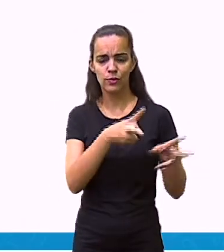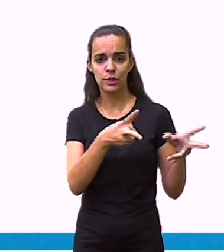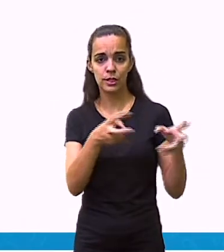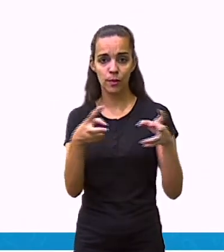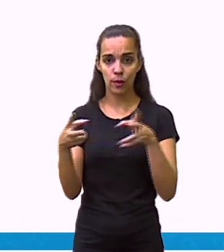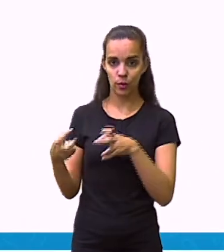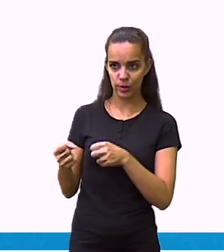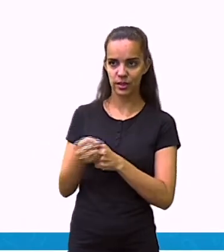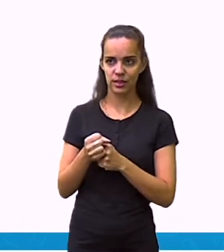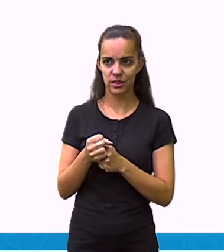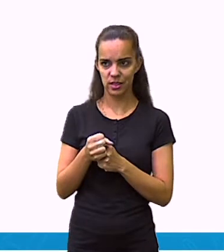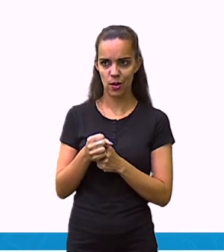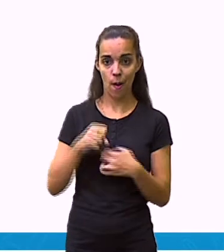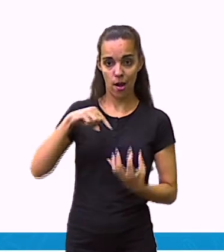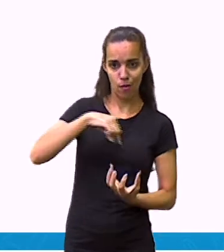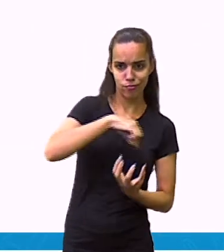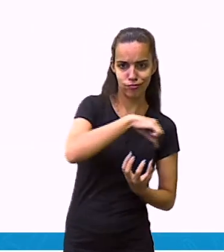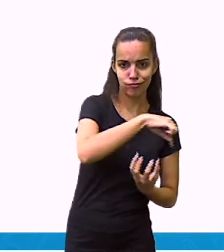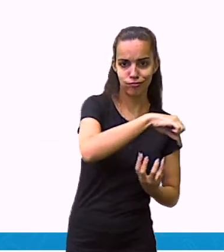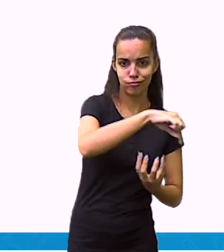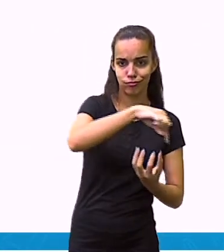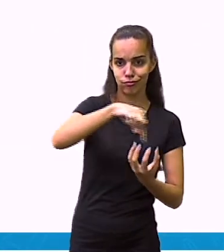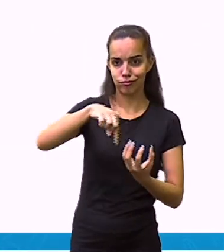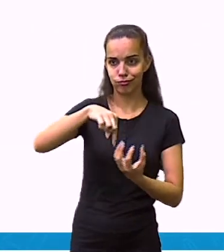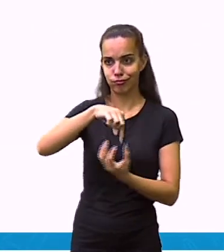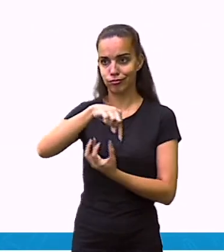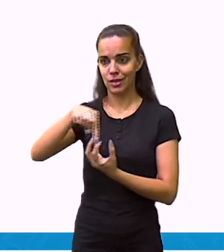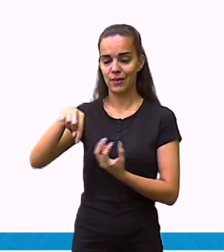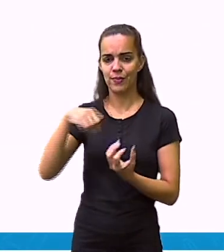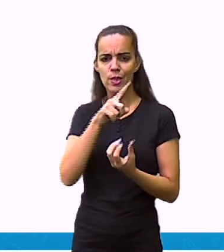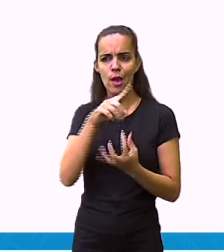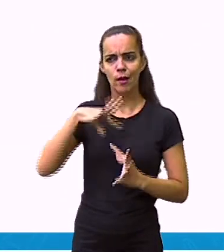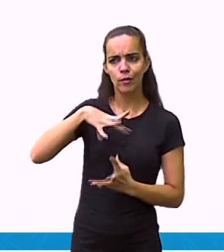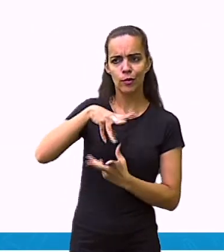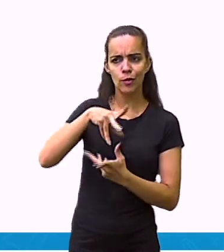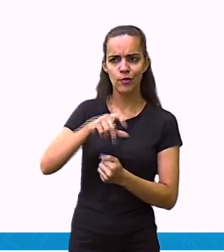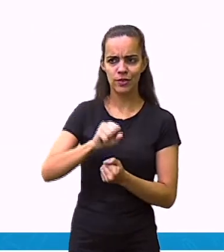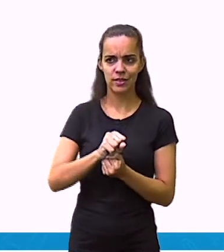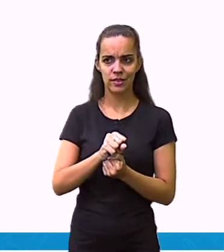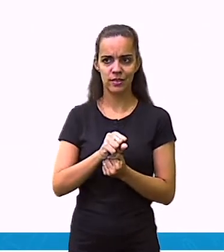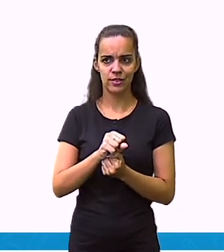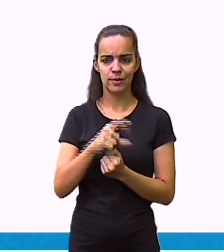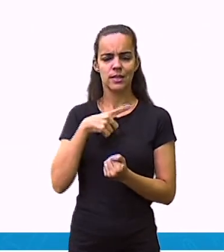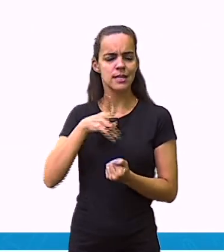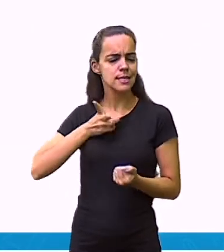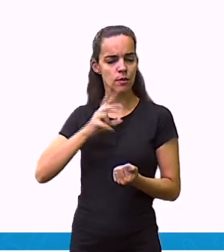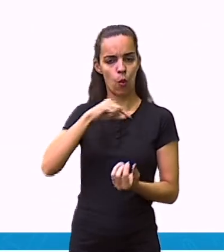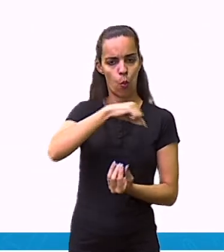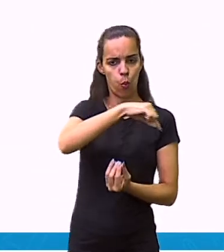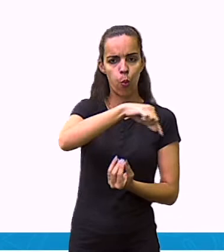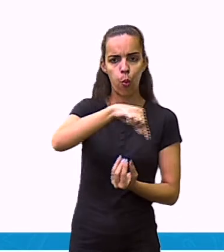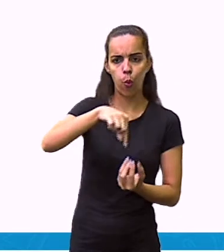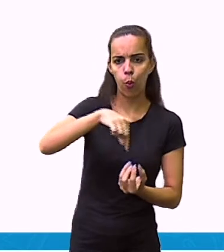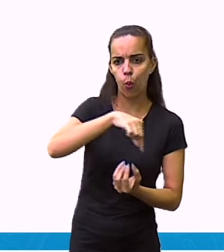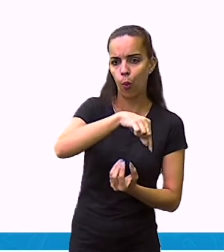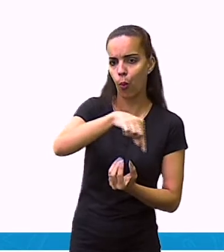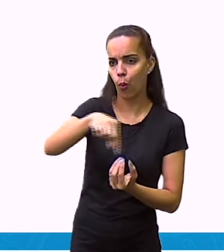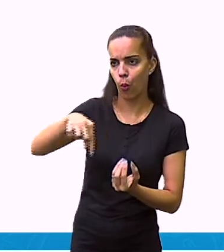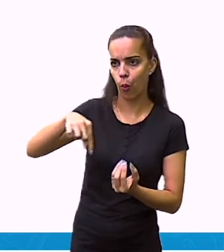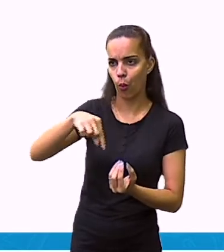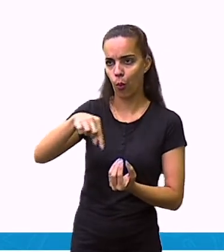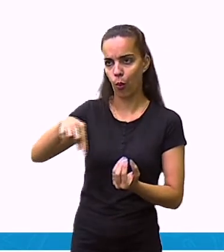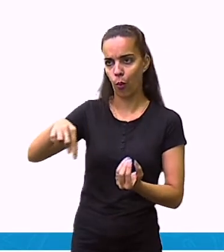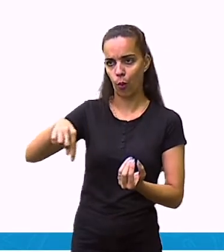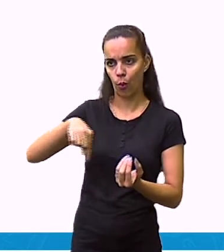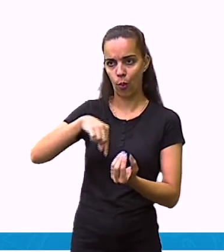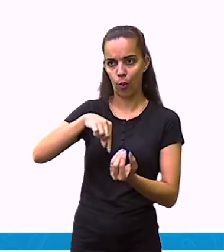observar nesta animação, o planeta gira constantemente. E assim, uma